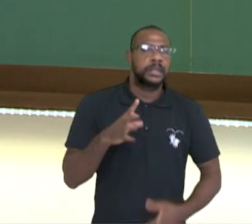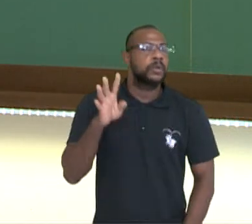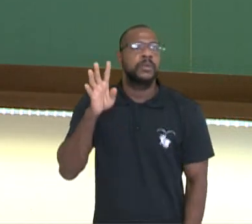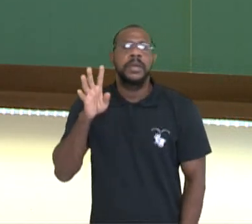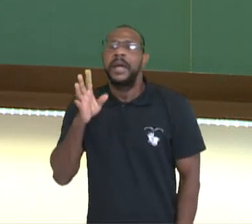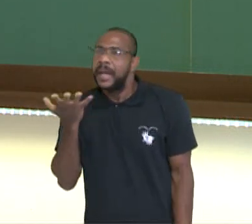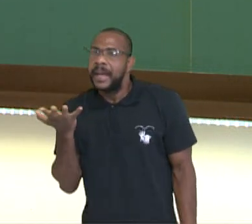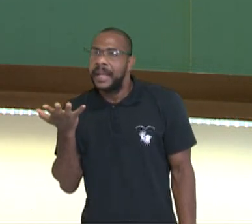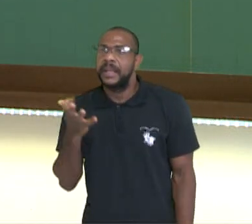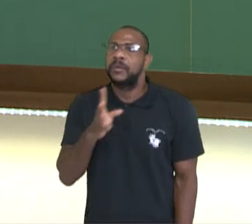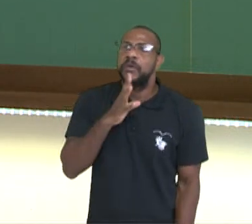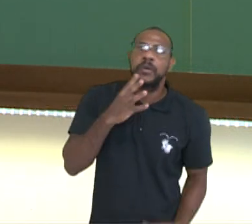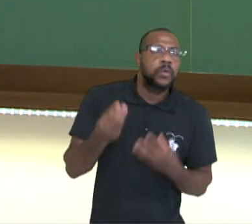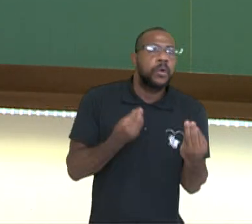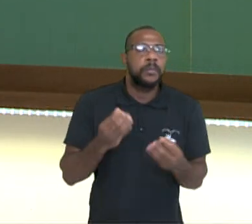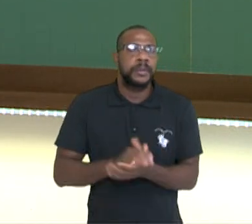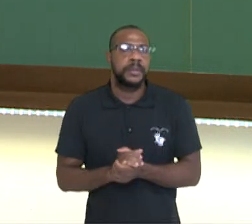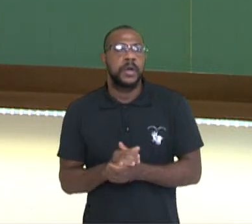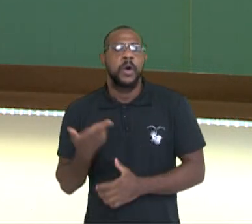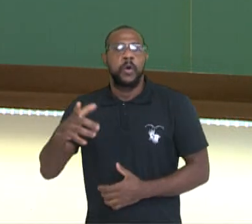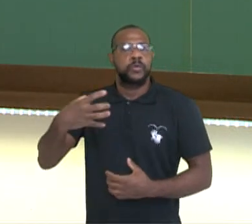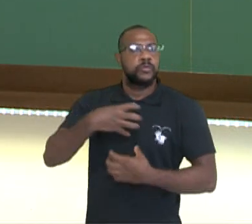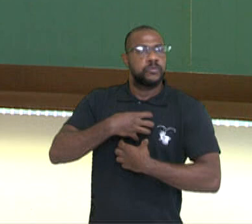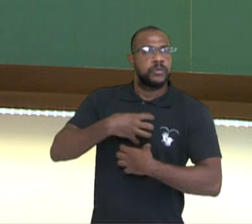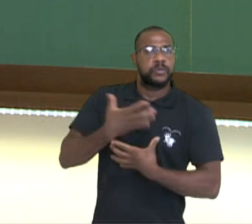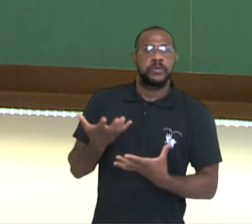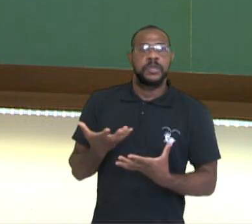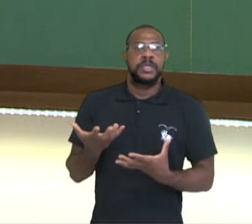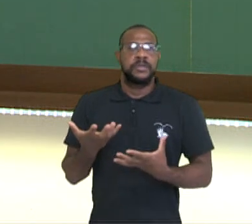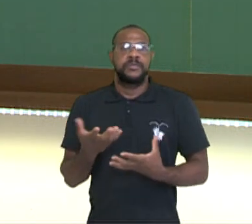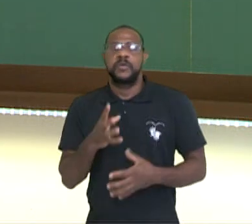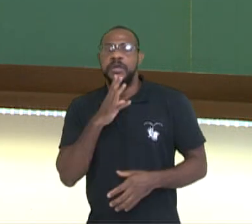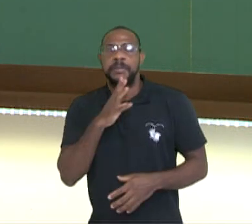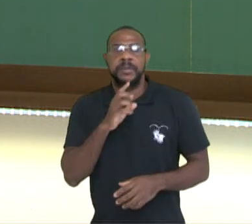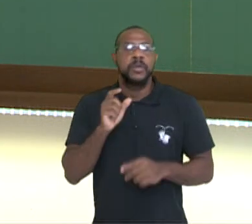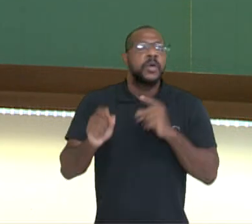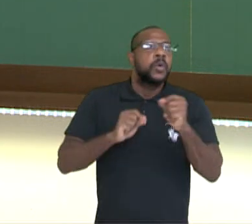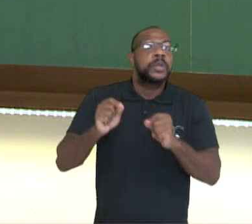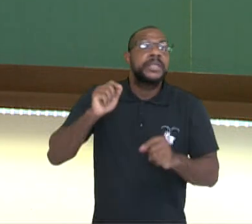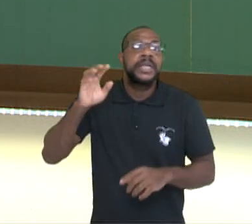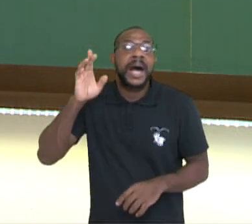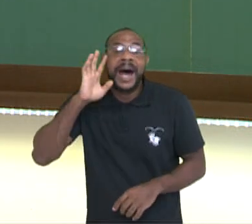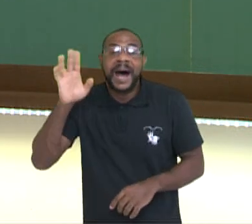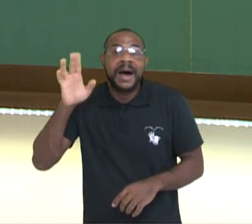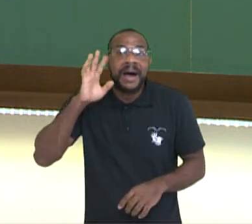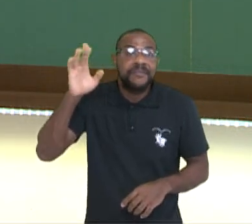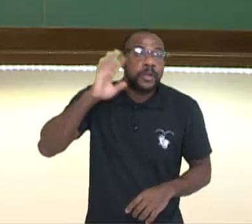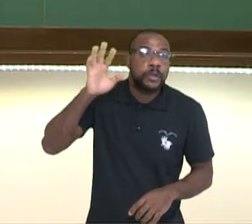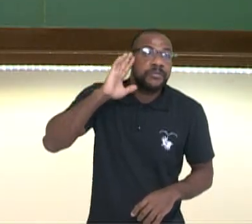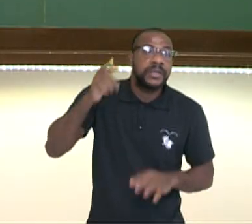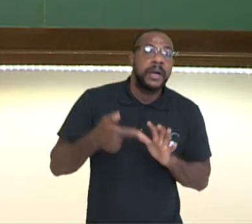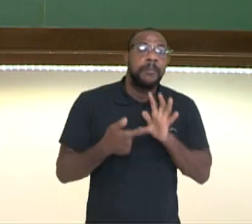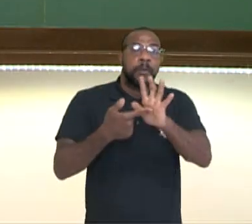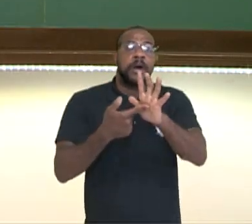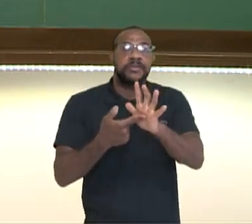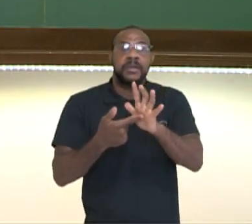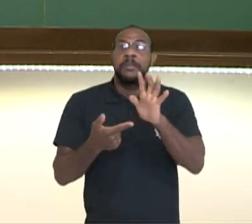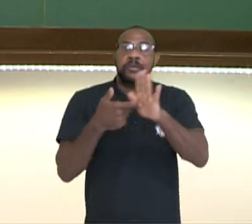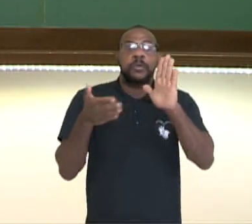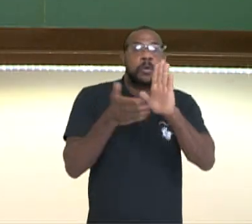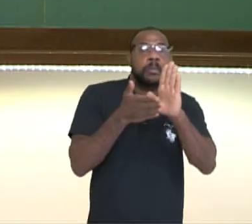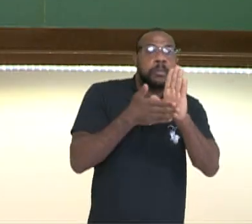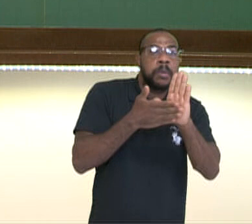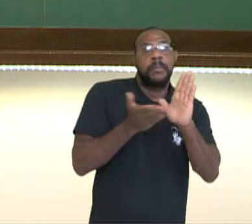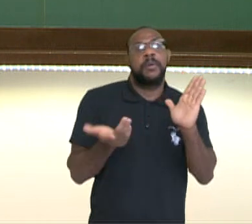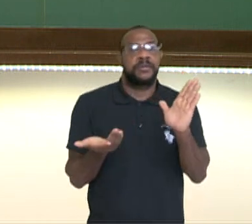gente percebe? Então, quanto às formas de conhecimento, o que a filosofia propõe como resposta a como o ser humano conhece? Então, pare e pegue,